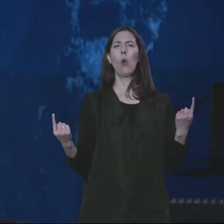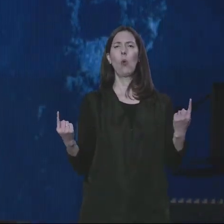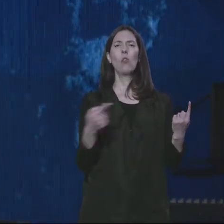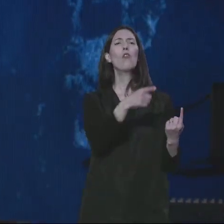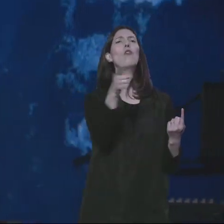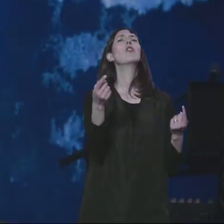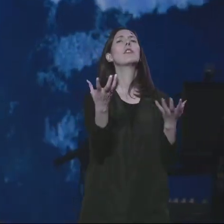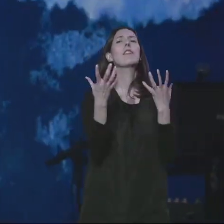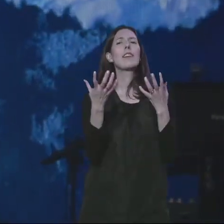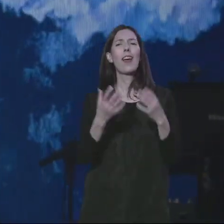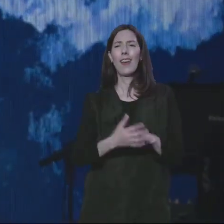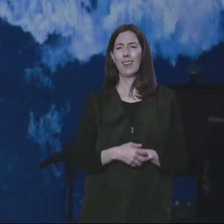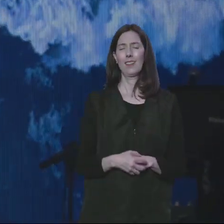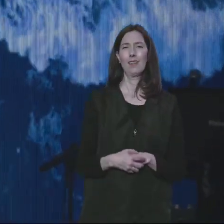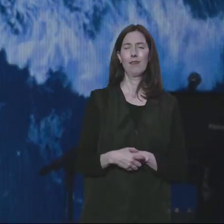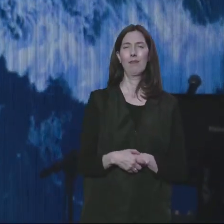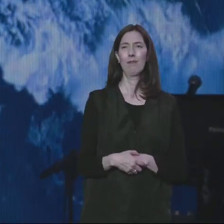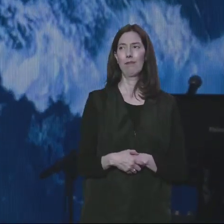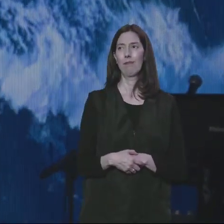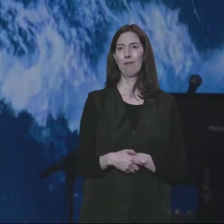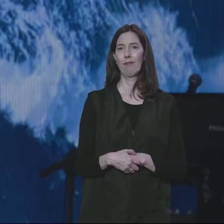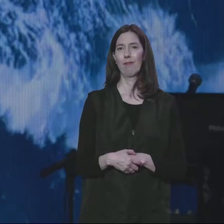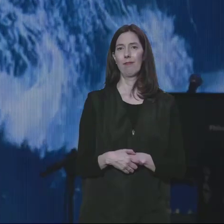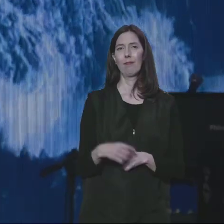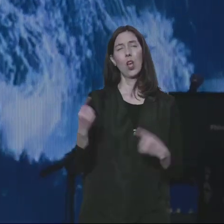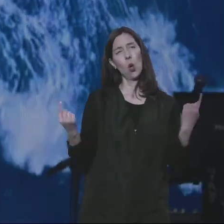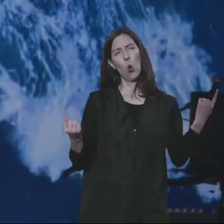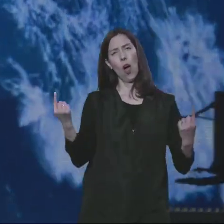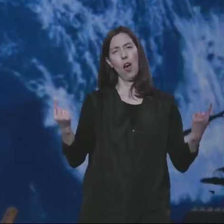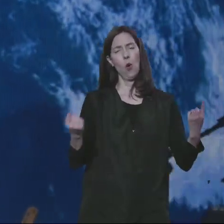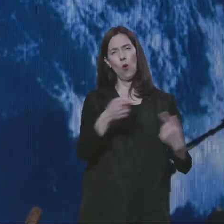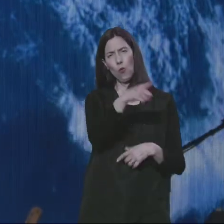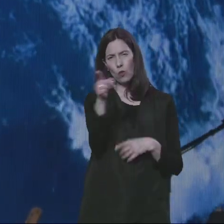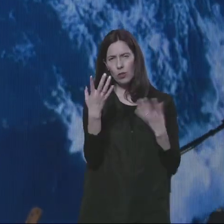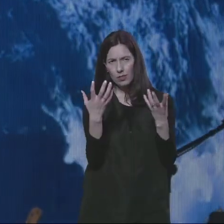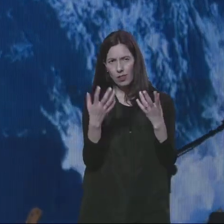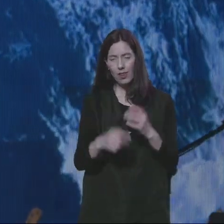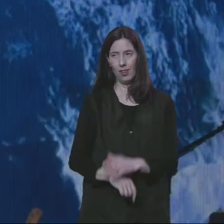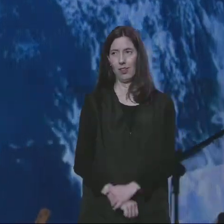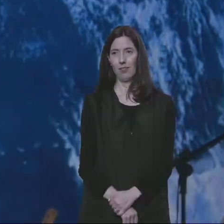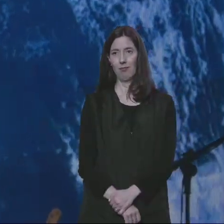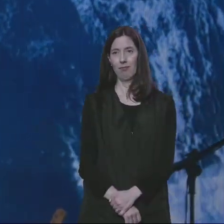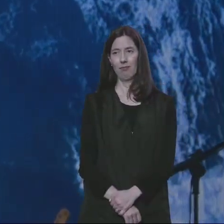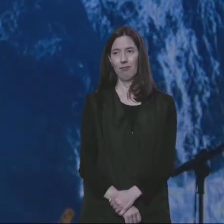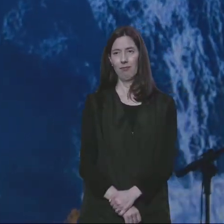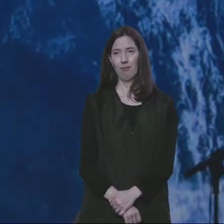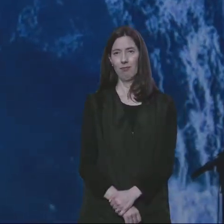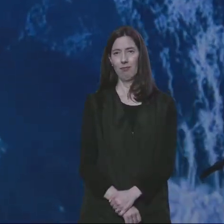Não é para falar o que você acha que o pastor acha certo. O que você ia preferir?